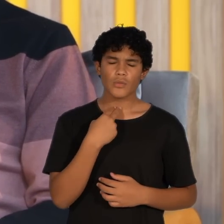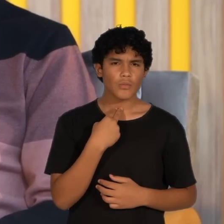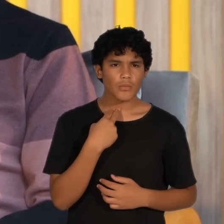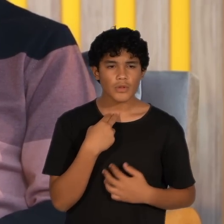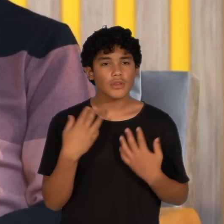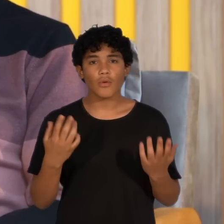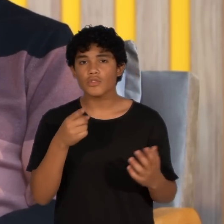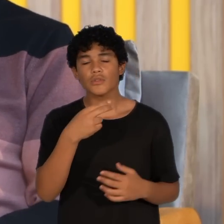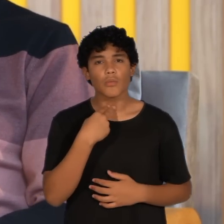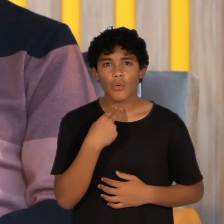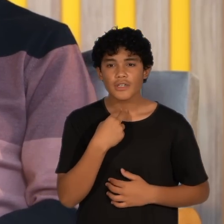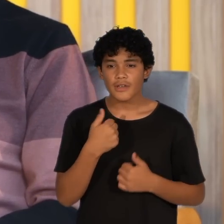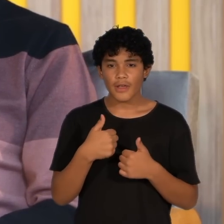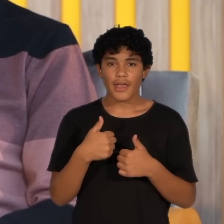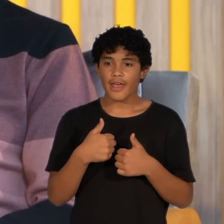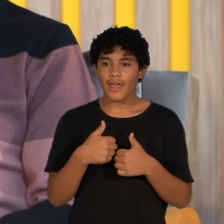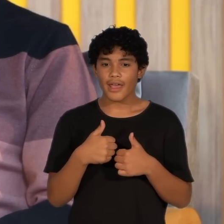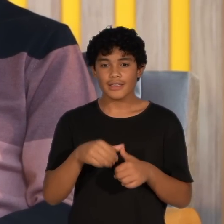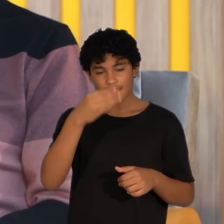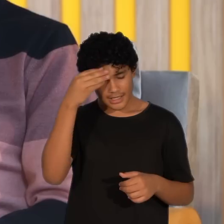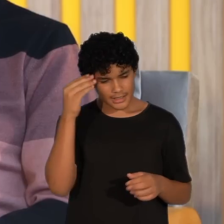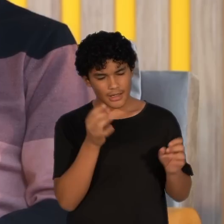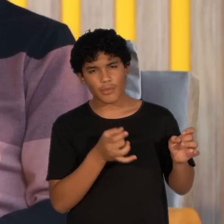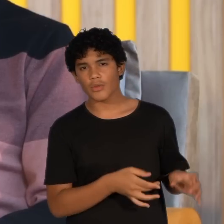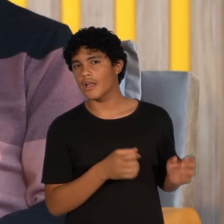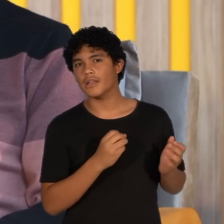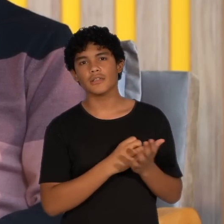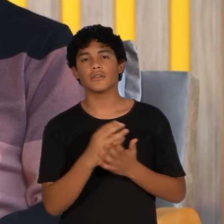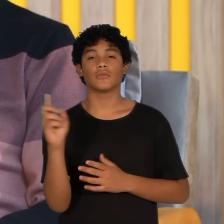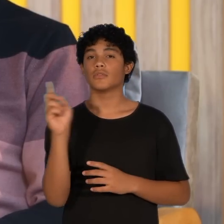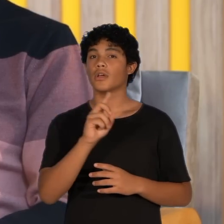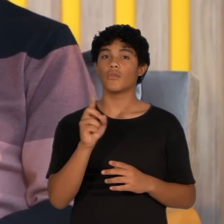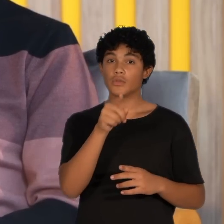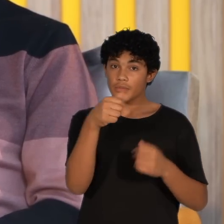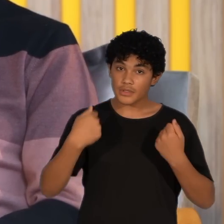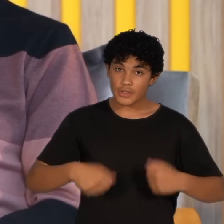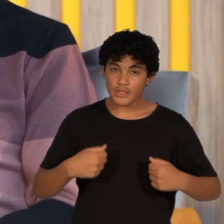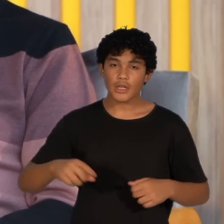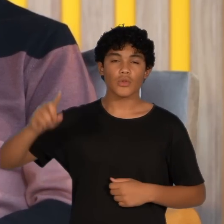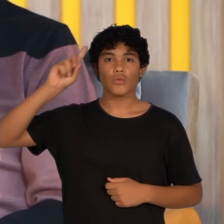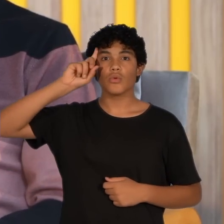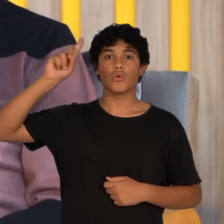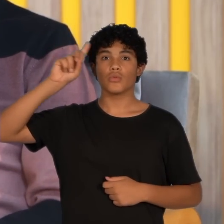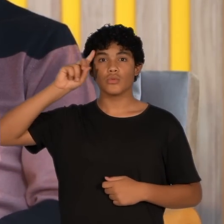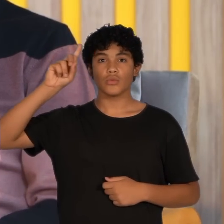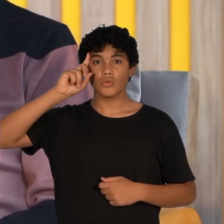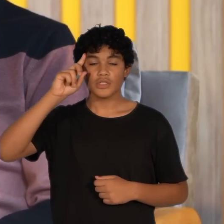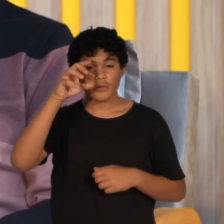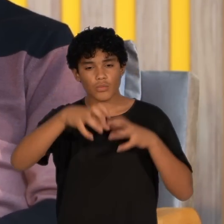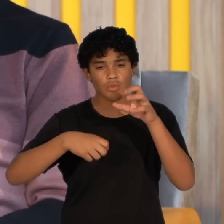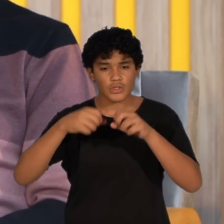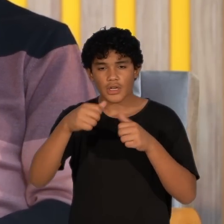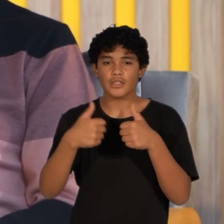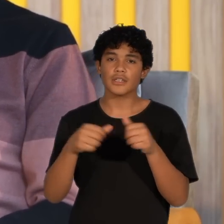Você não pode piscar aí e deixar de estudar a palavra de Deus, não. Né? Você tem que estar todos os dias